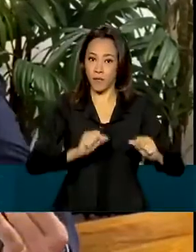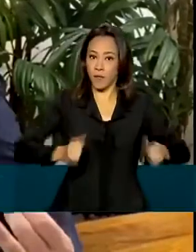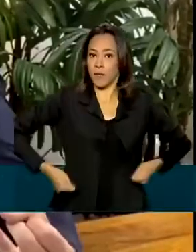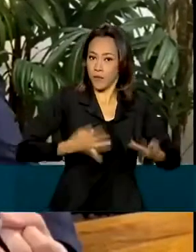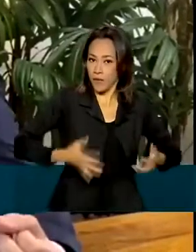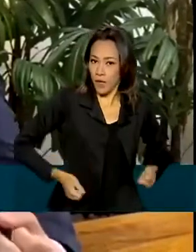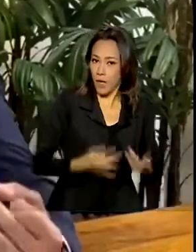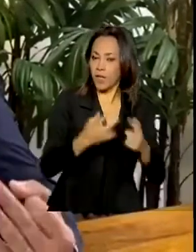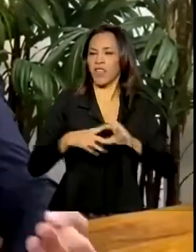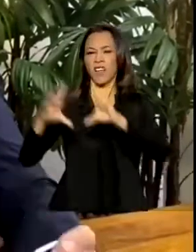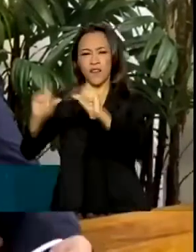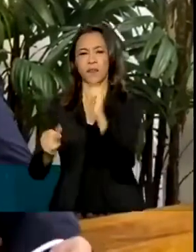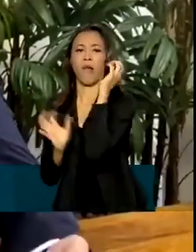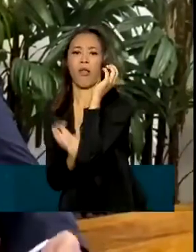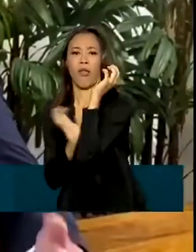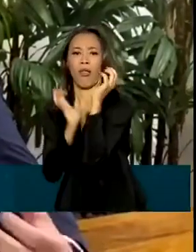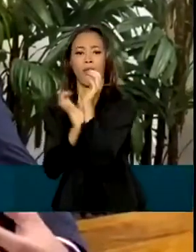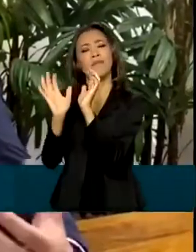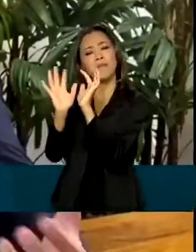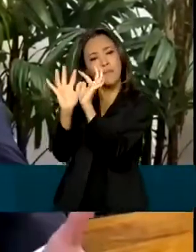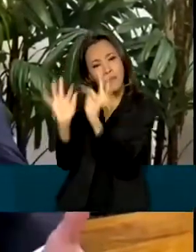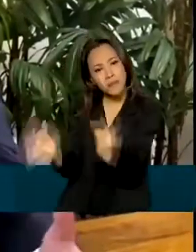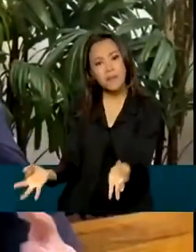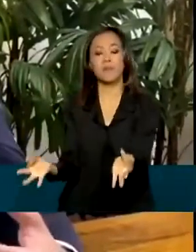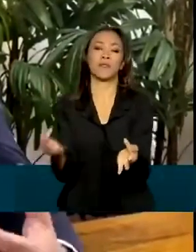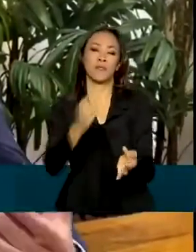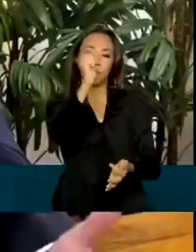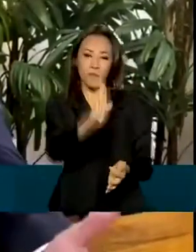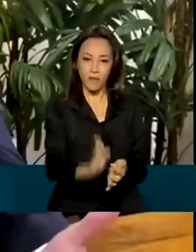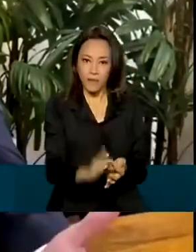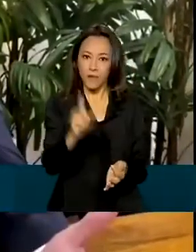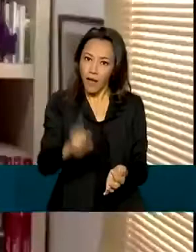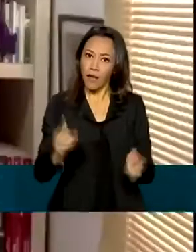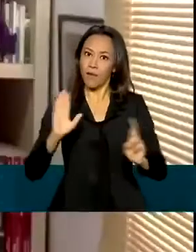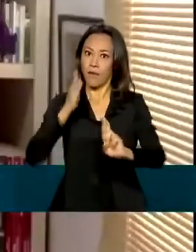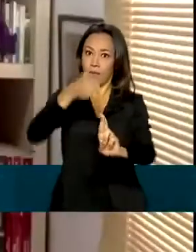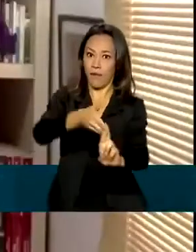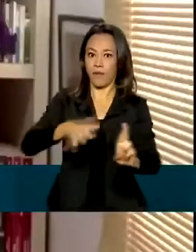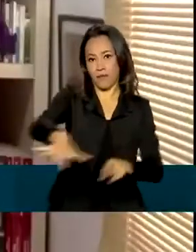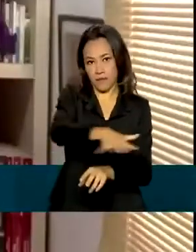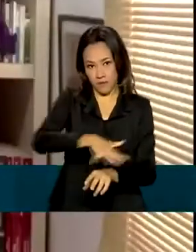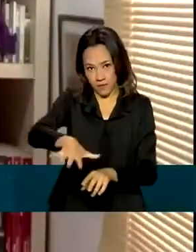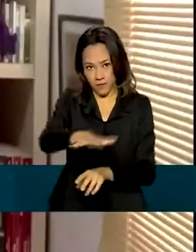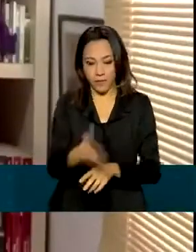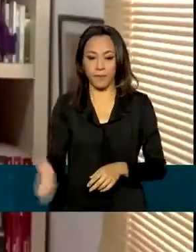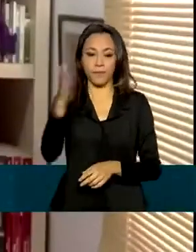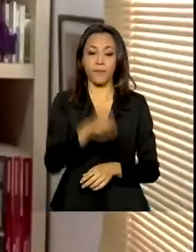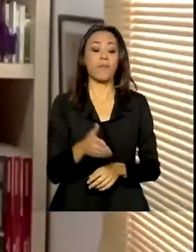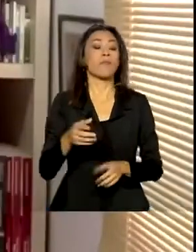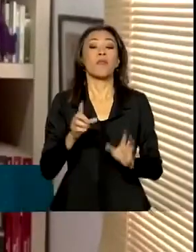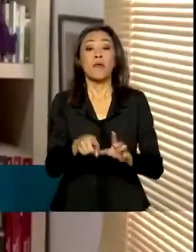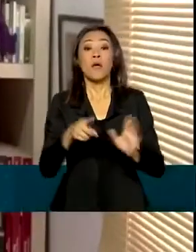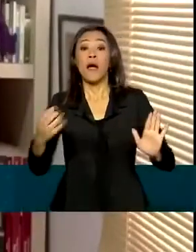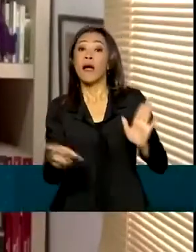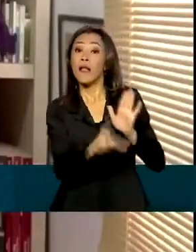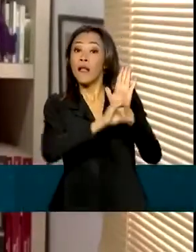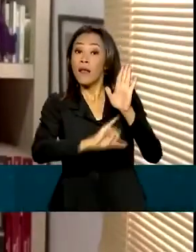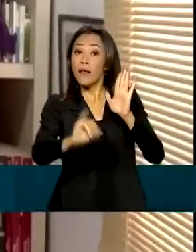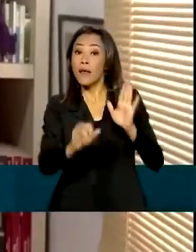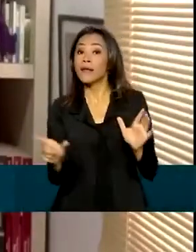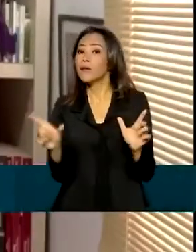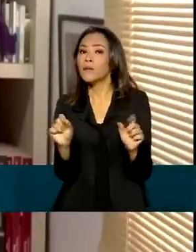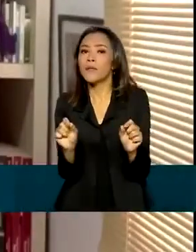deslocalização e simplificação transformou no Brasil no país das está o Marco legal das Startup se define como